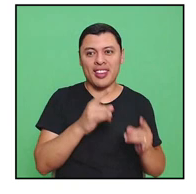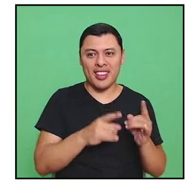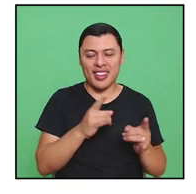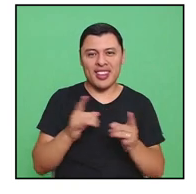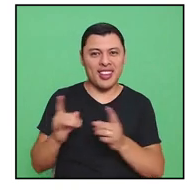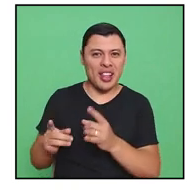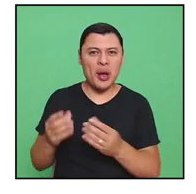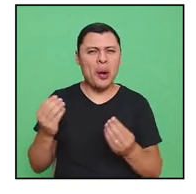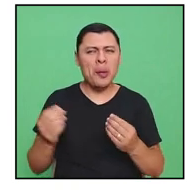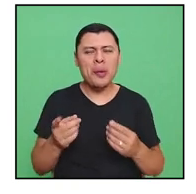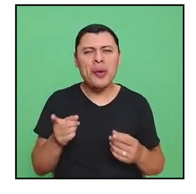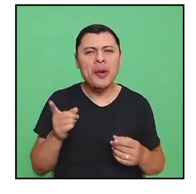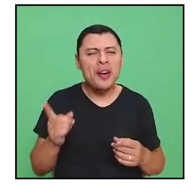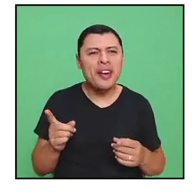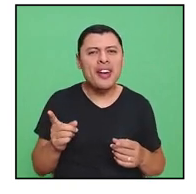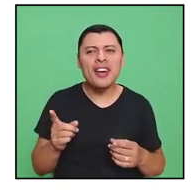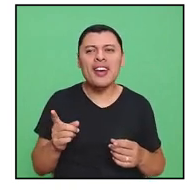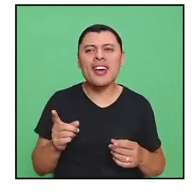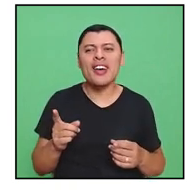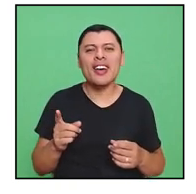modo extremamente